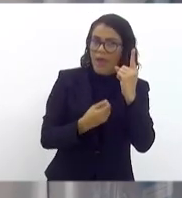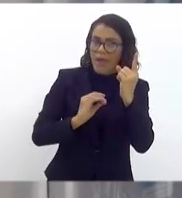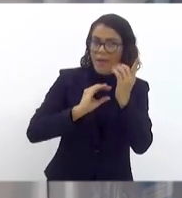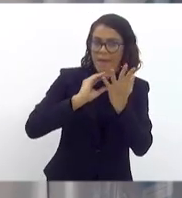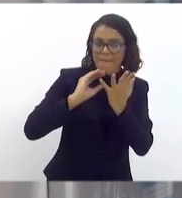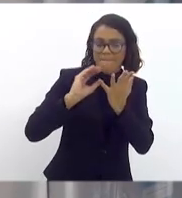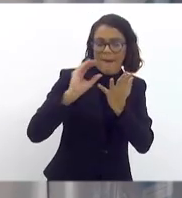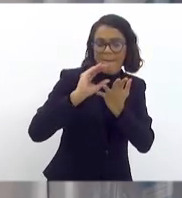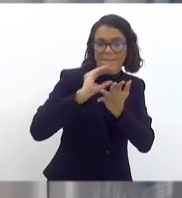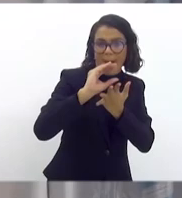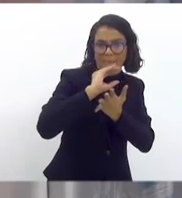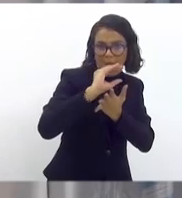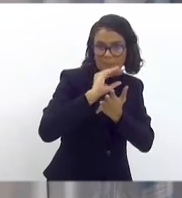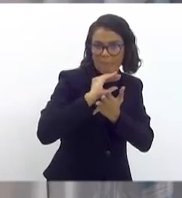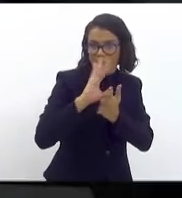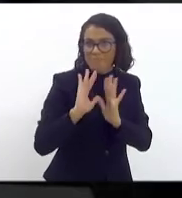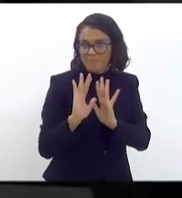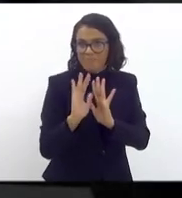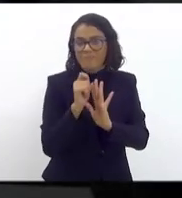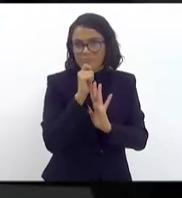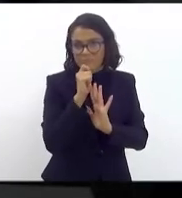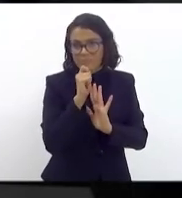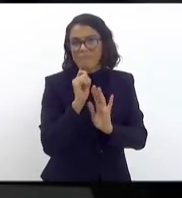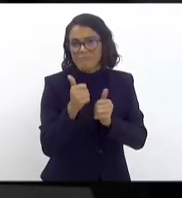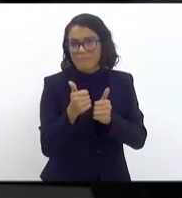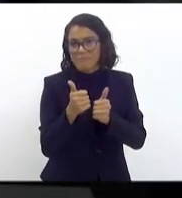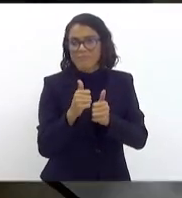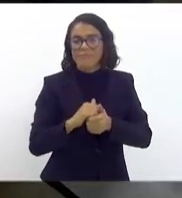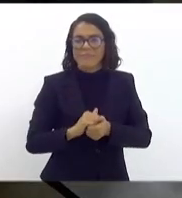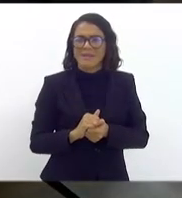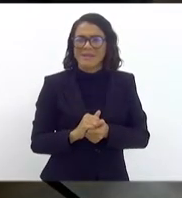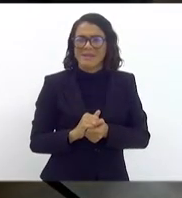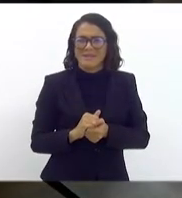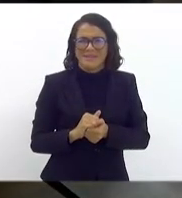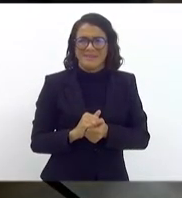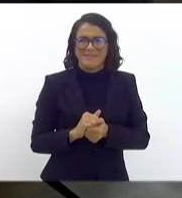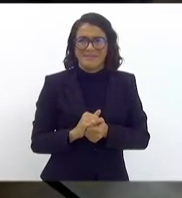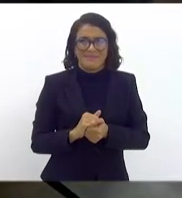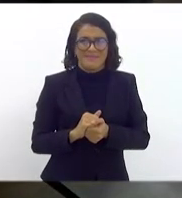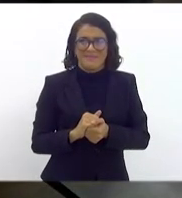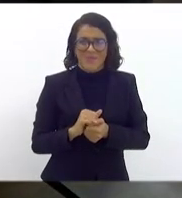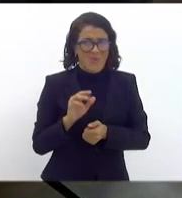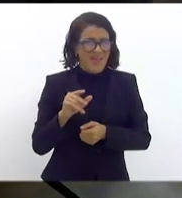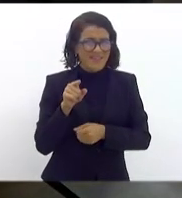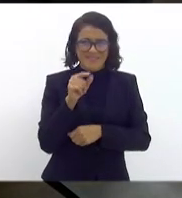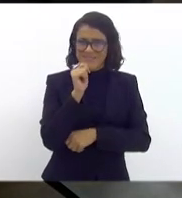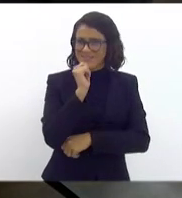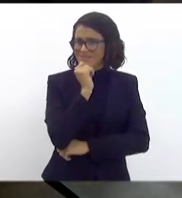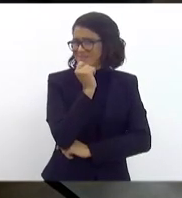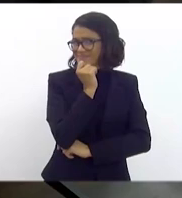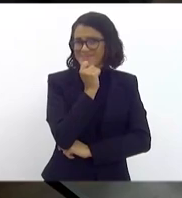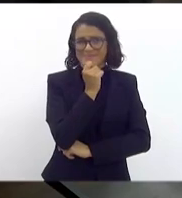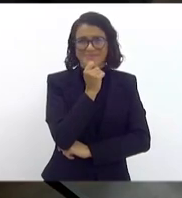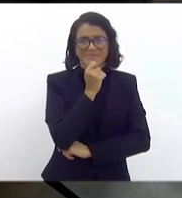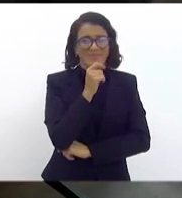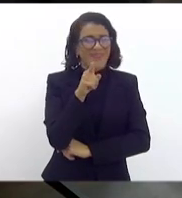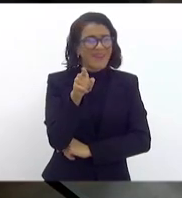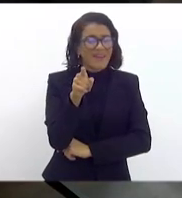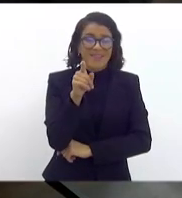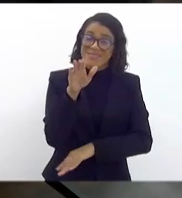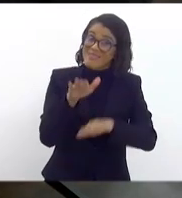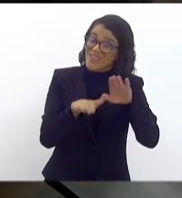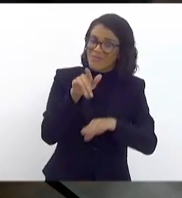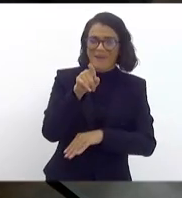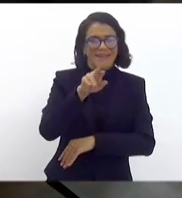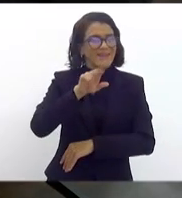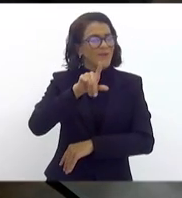demais titulares. Talvez, não havendo mais titulares. Vamos lá. Vossa Excelência está. Não é isso. Ele falou talvez seja, mas não